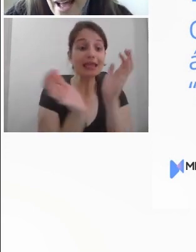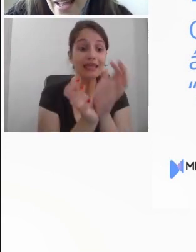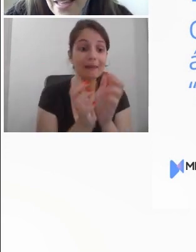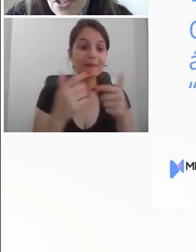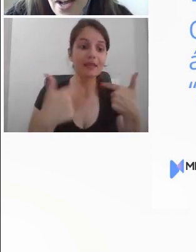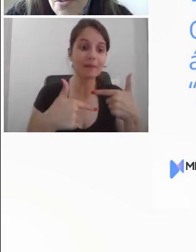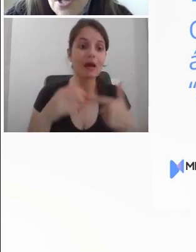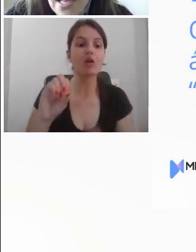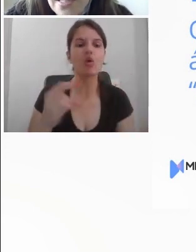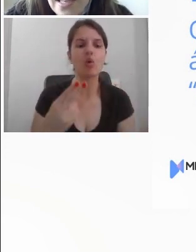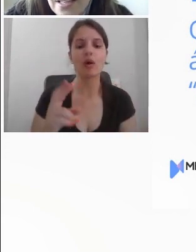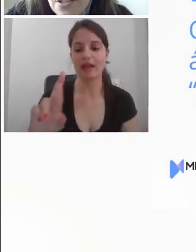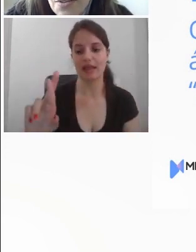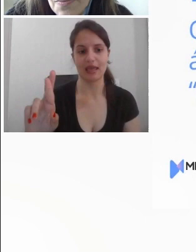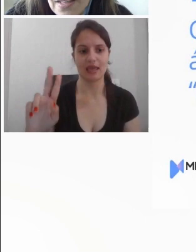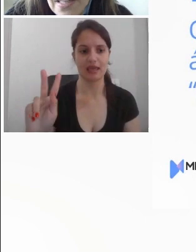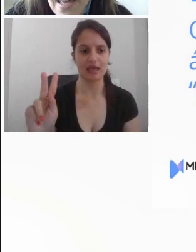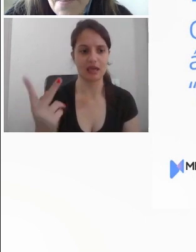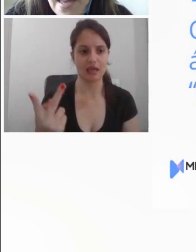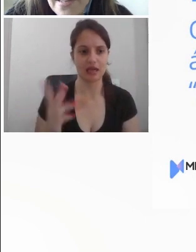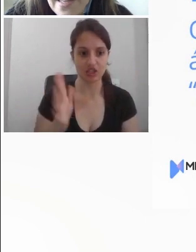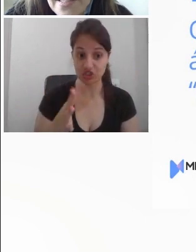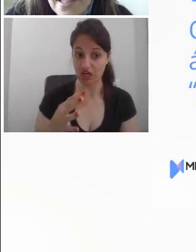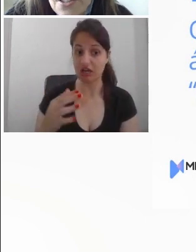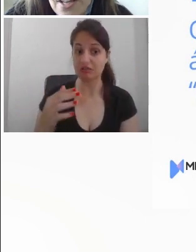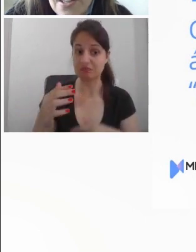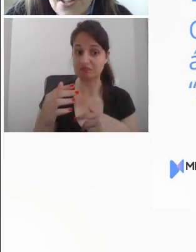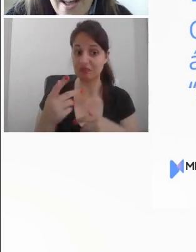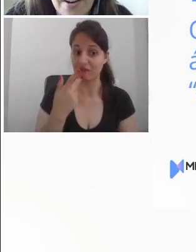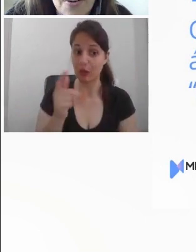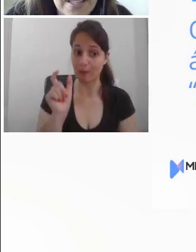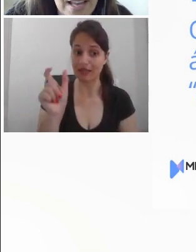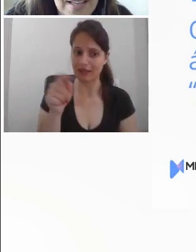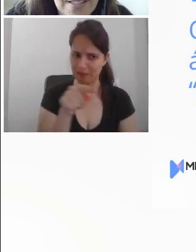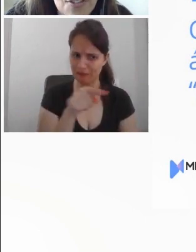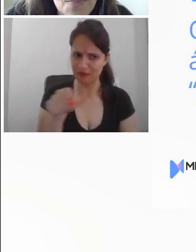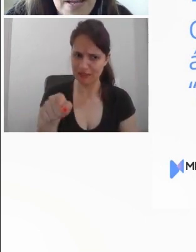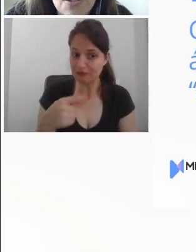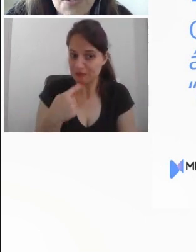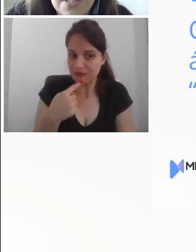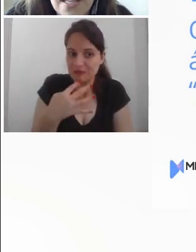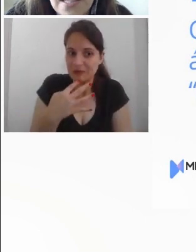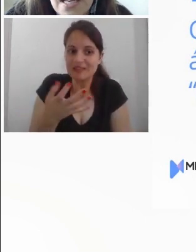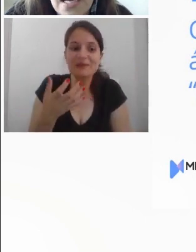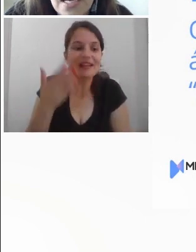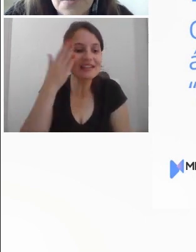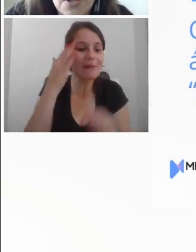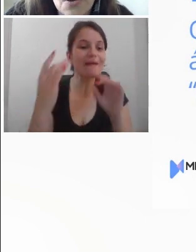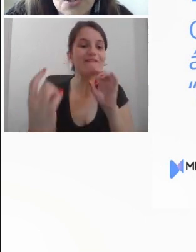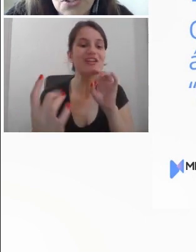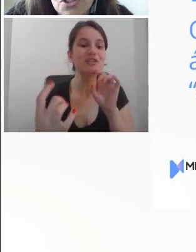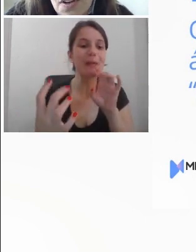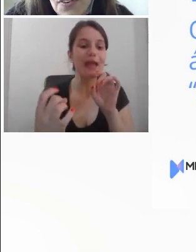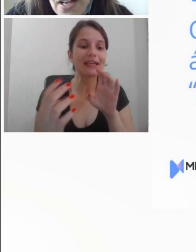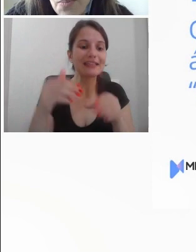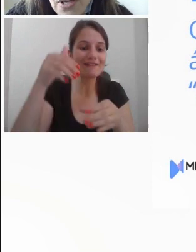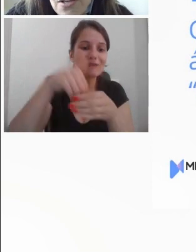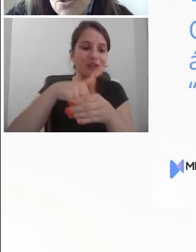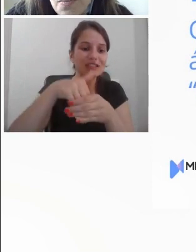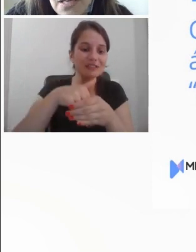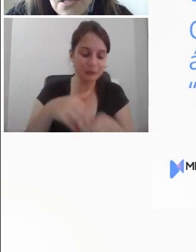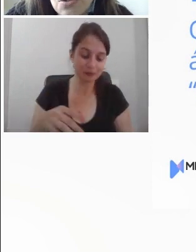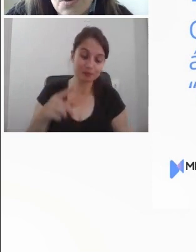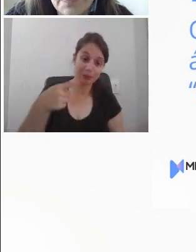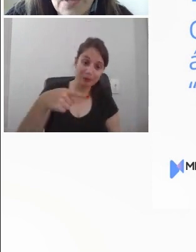RH que já utiliza isso É bem interessante aí já coletar esse feedback de vocês porque hoje a gente vai falar um